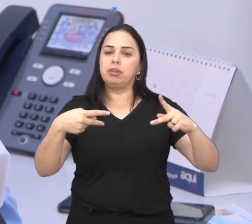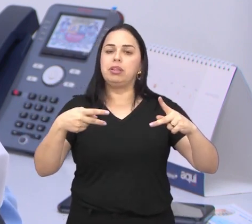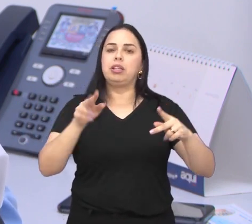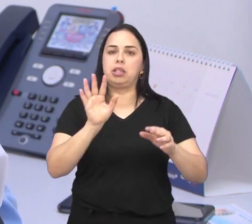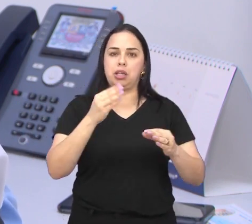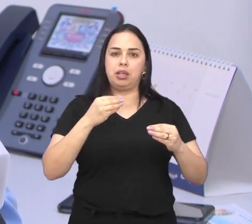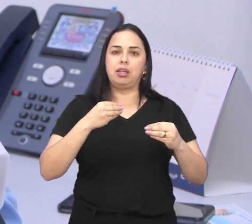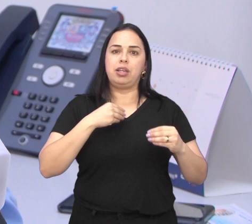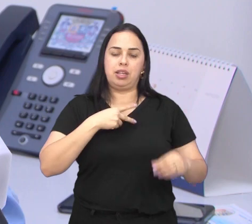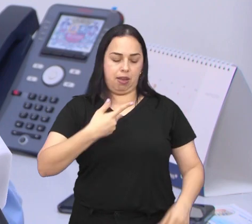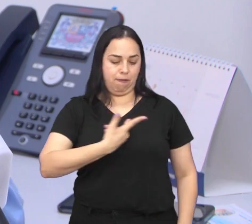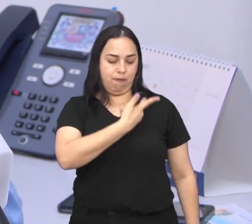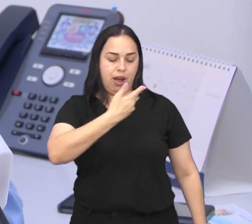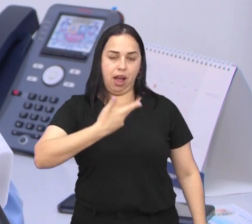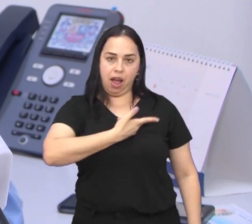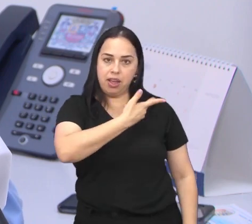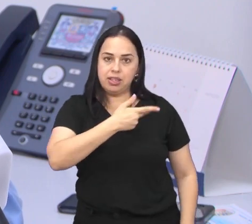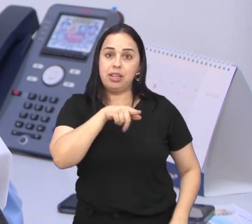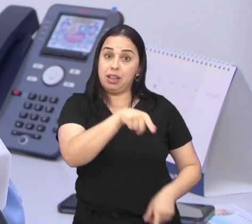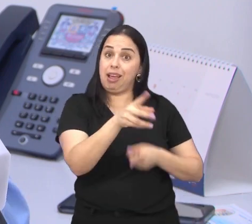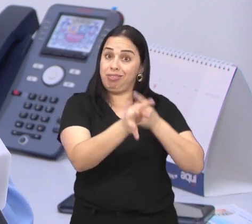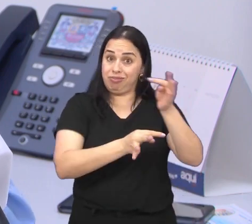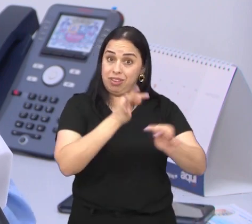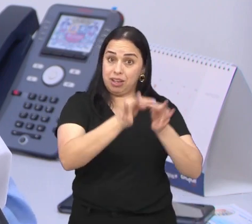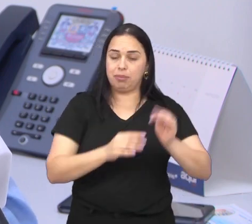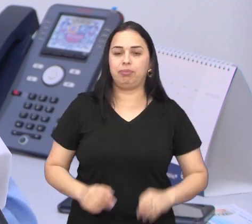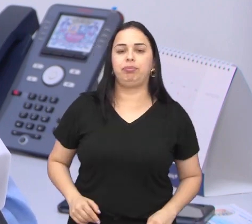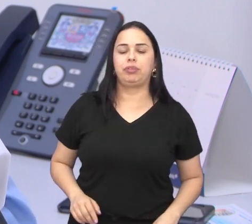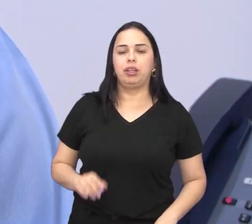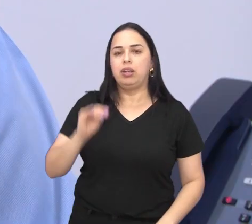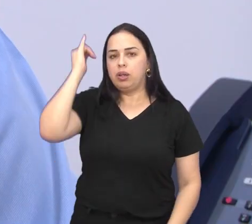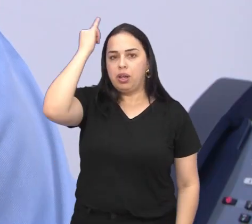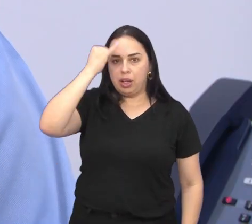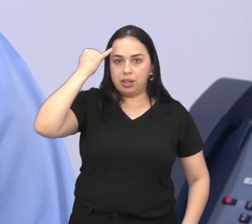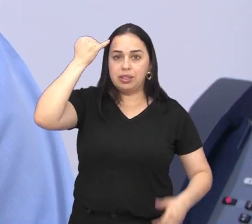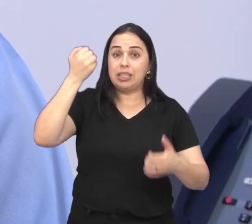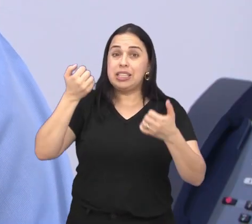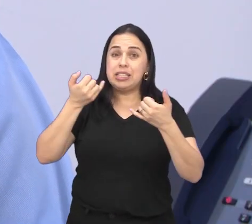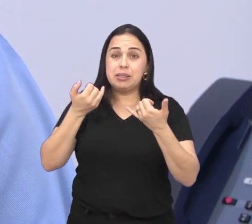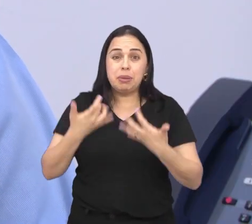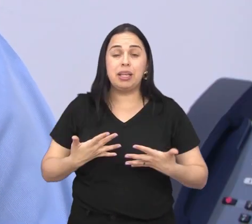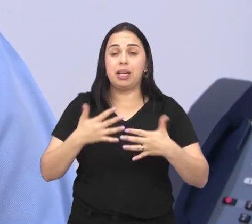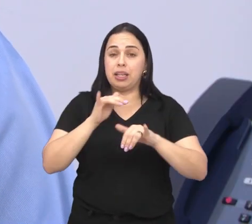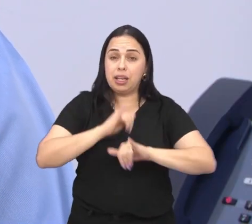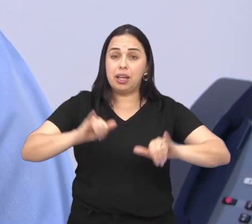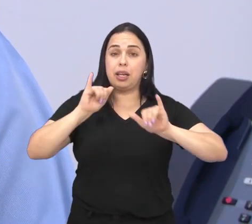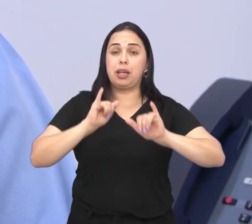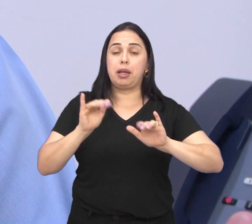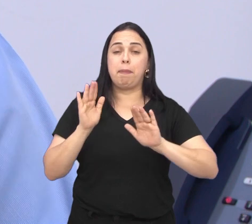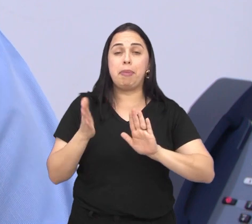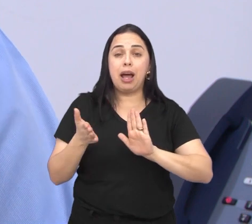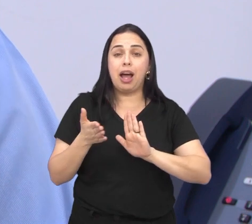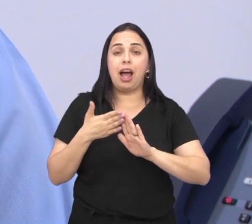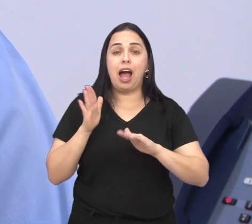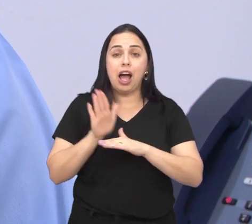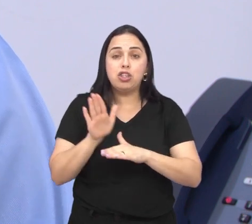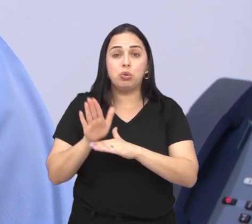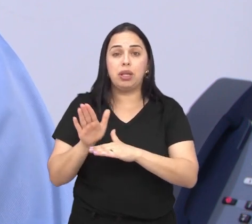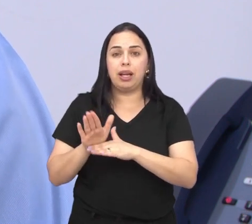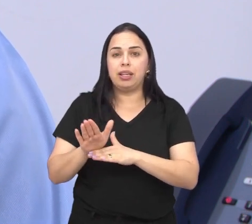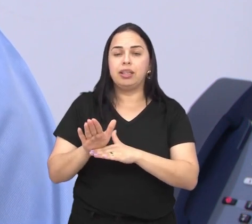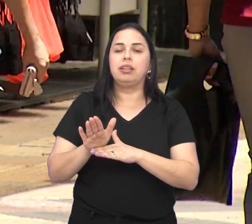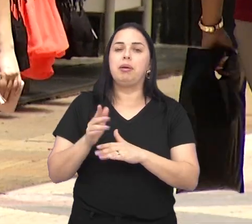Hospital Pio 12, faz o cateterismo e ali mesmo ele é tratado. O doutor José Cláudio reforça que para contribuir